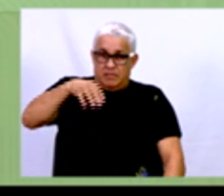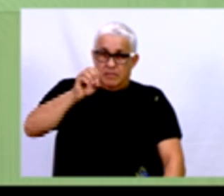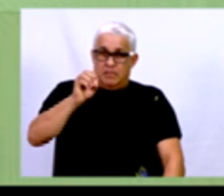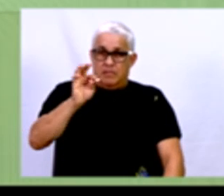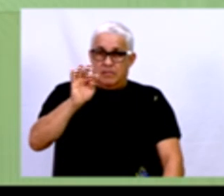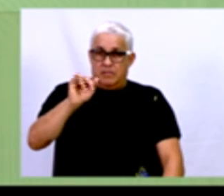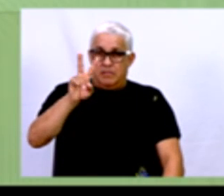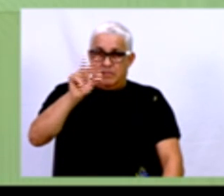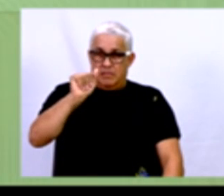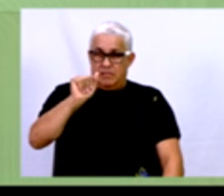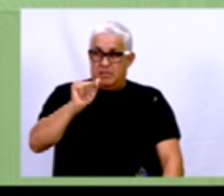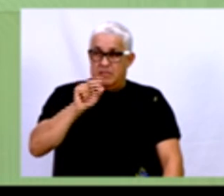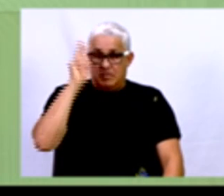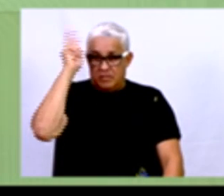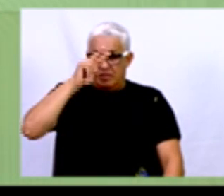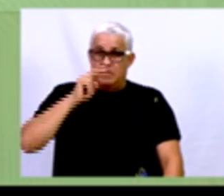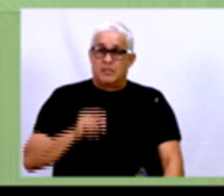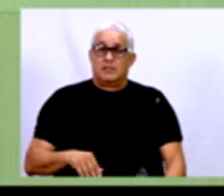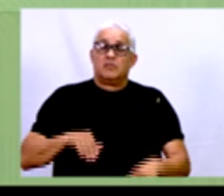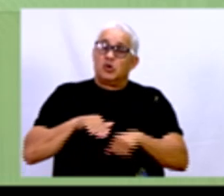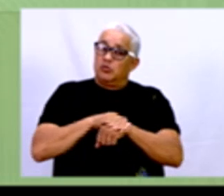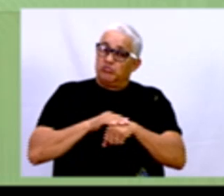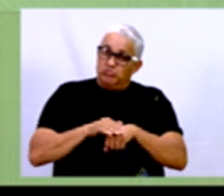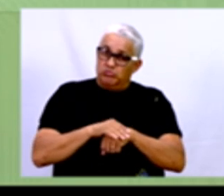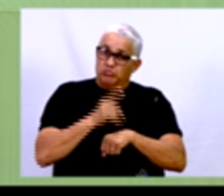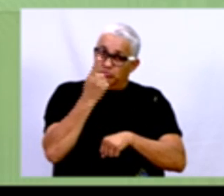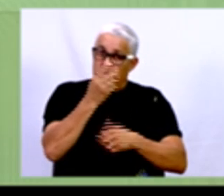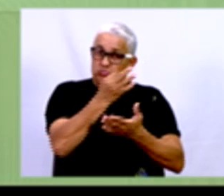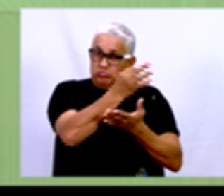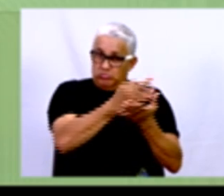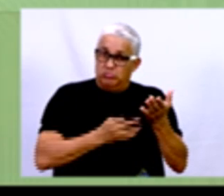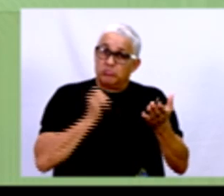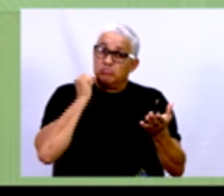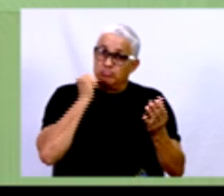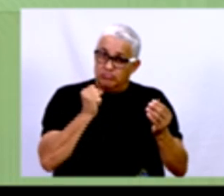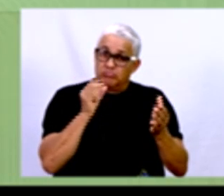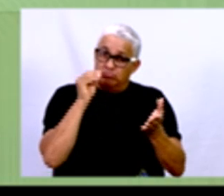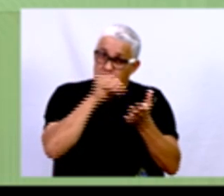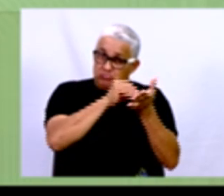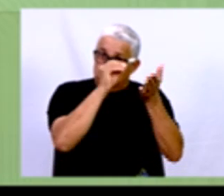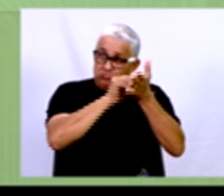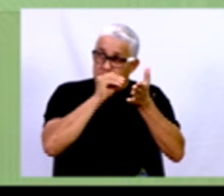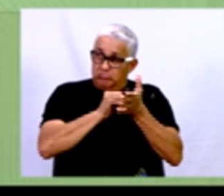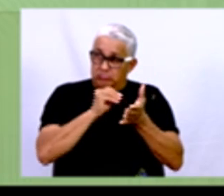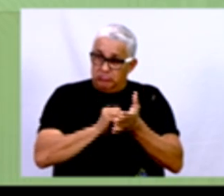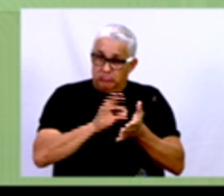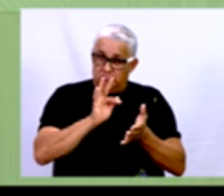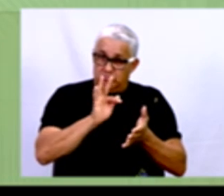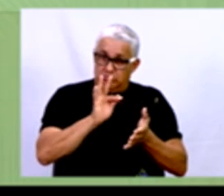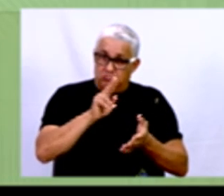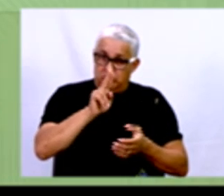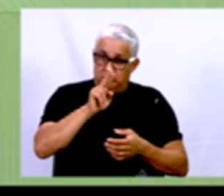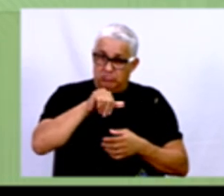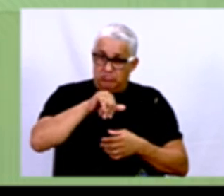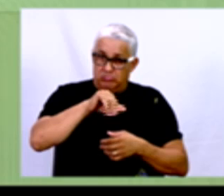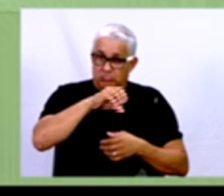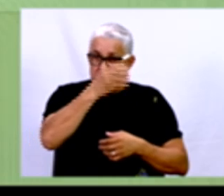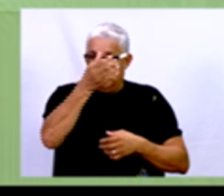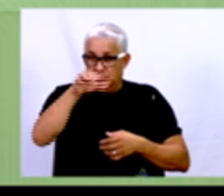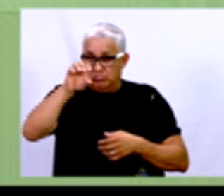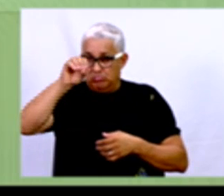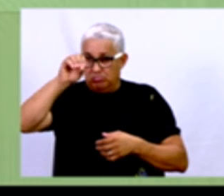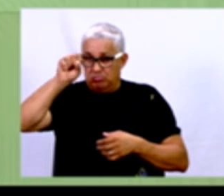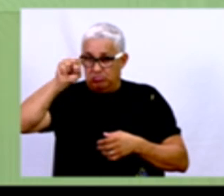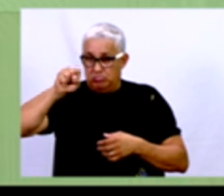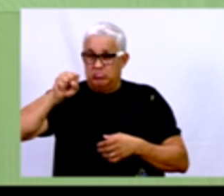nós comentamos que em um único texto podem coexistir funções, né? Então, quando a gente dá uma olhadinha lá nos últimos